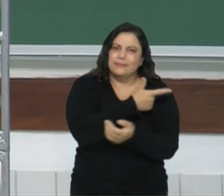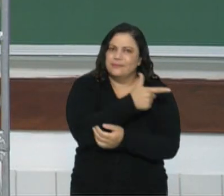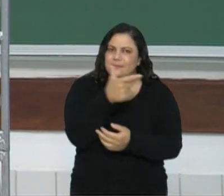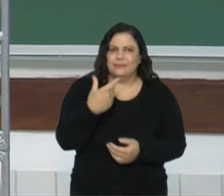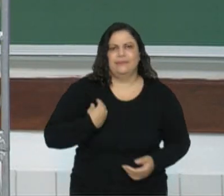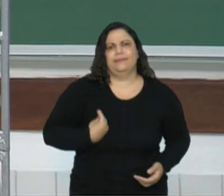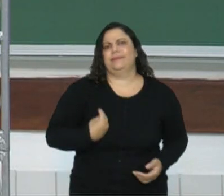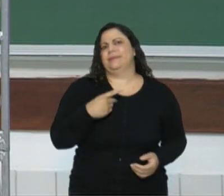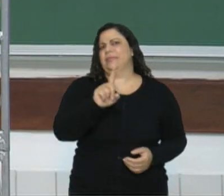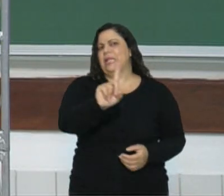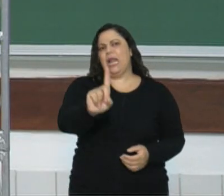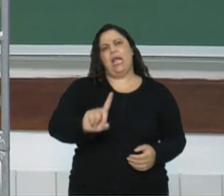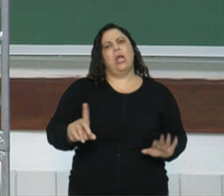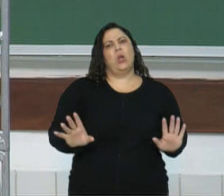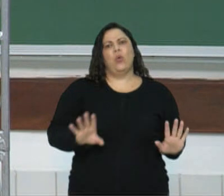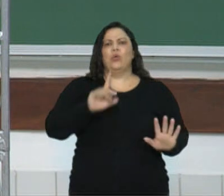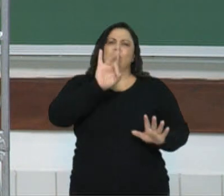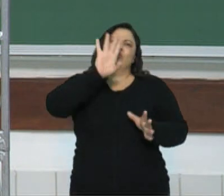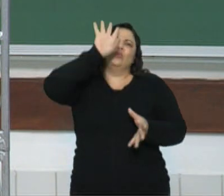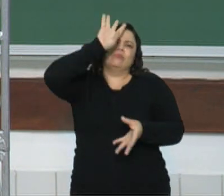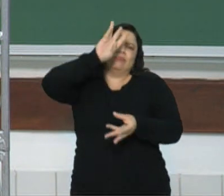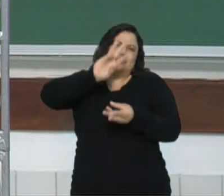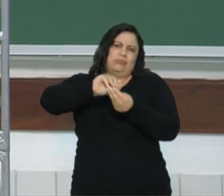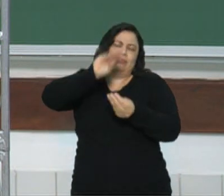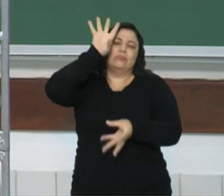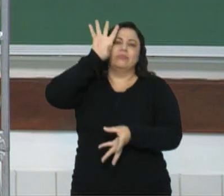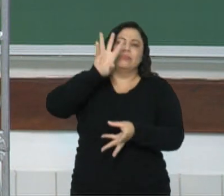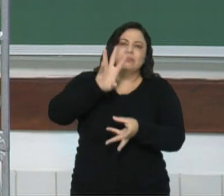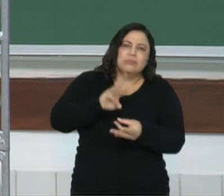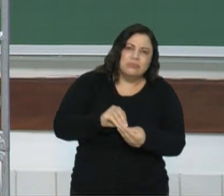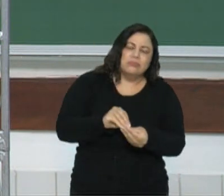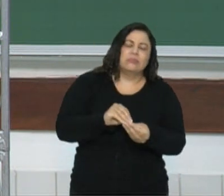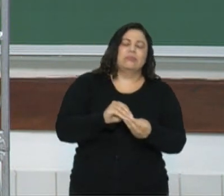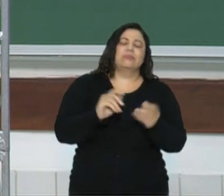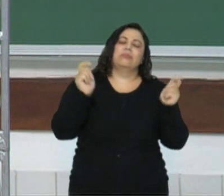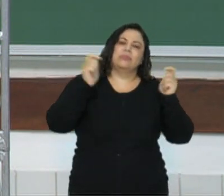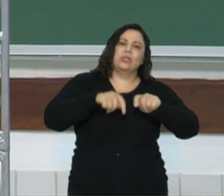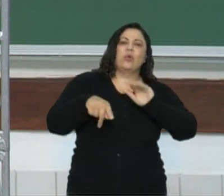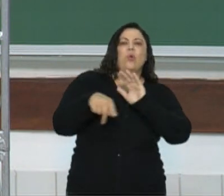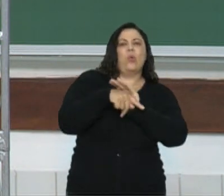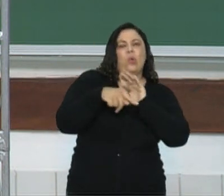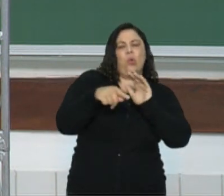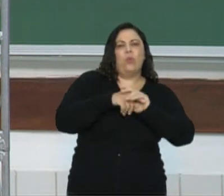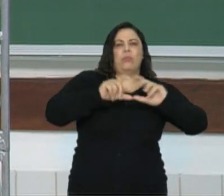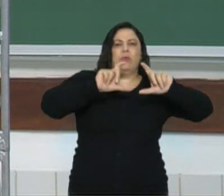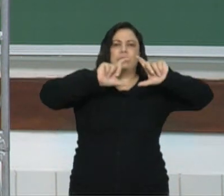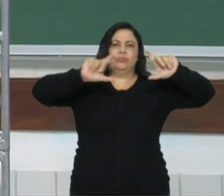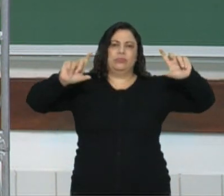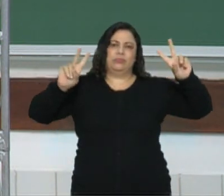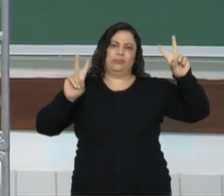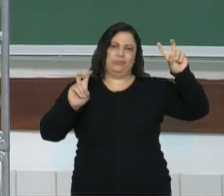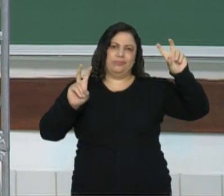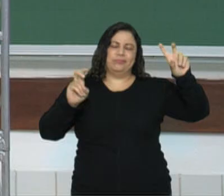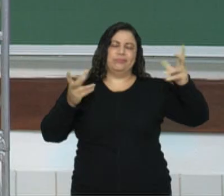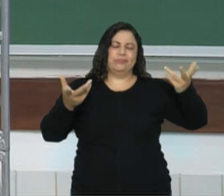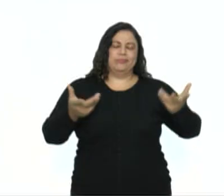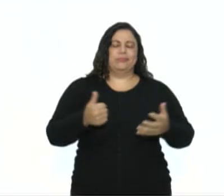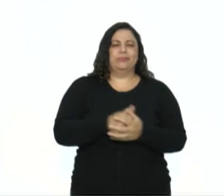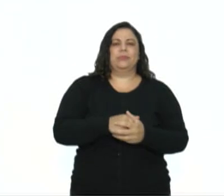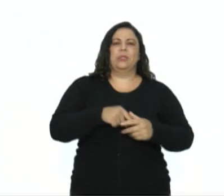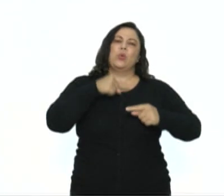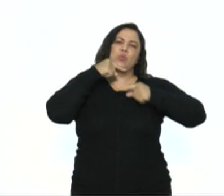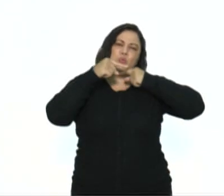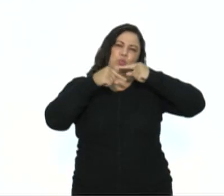modo de chegar à conclusão esperada, que é o cogito ergo sum. Vamos lá. Descartes